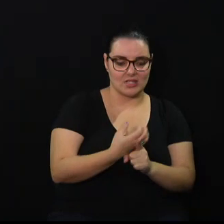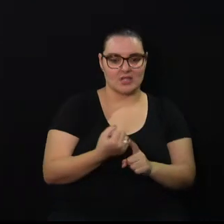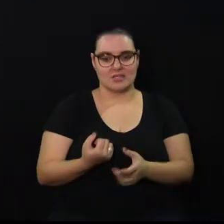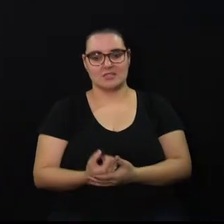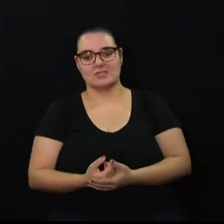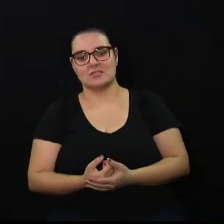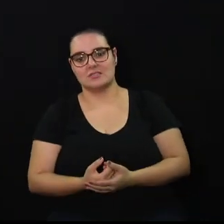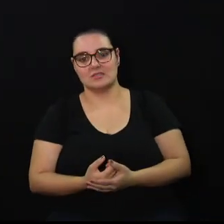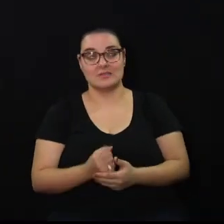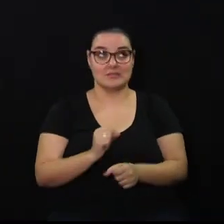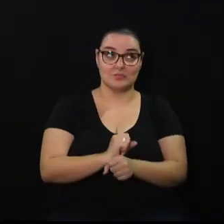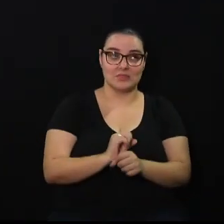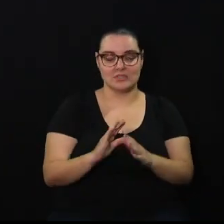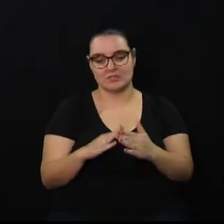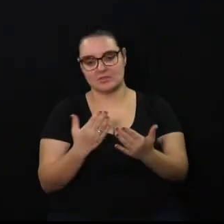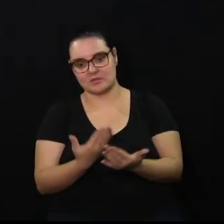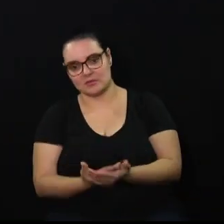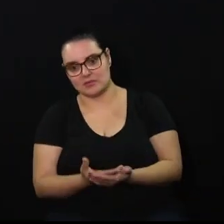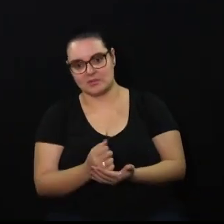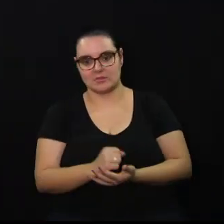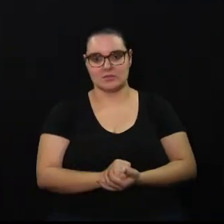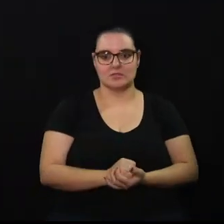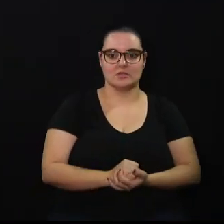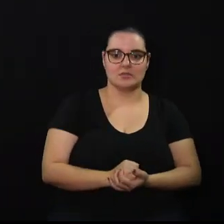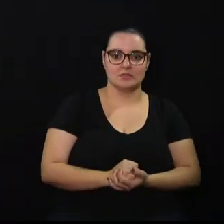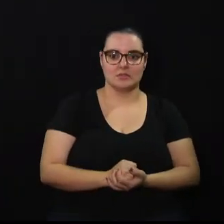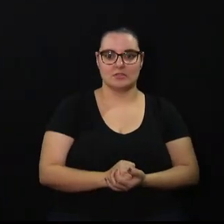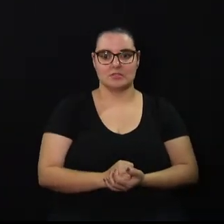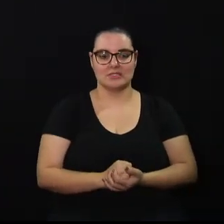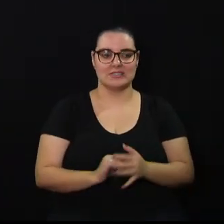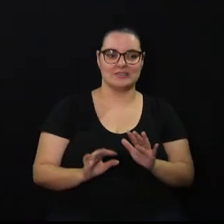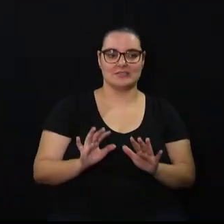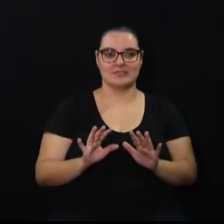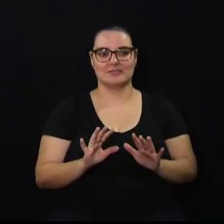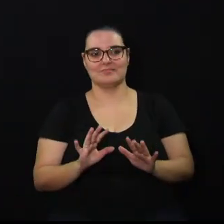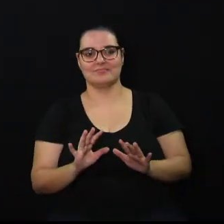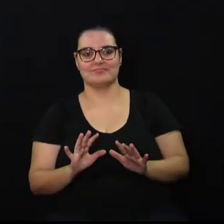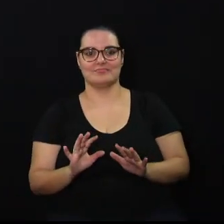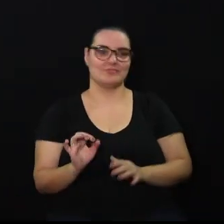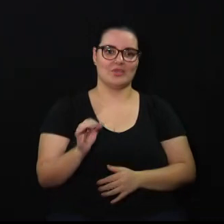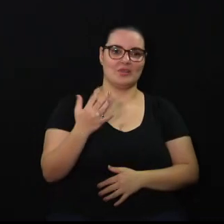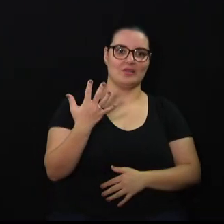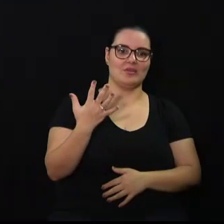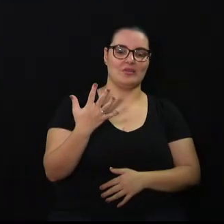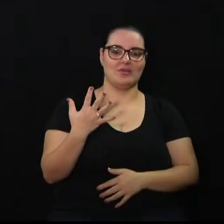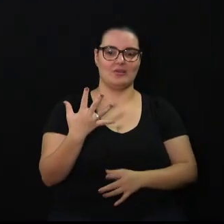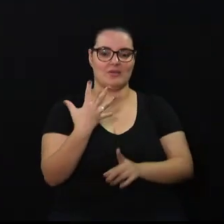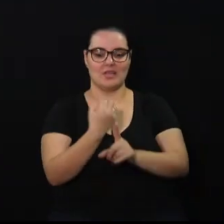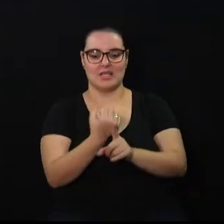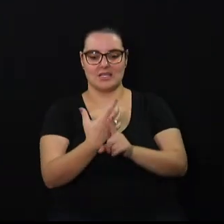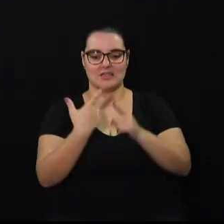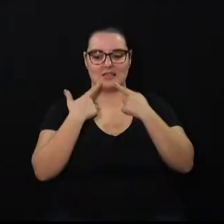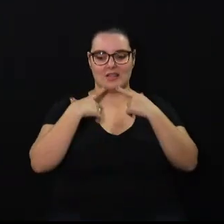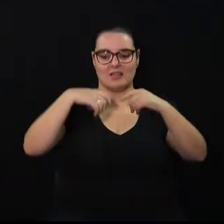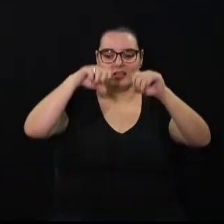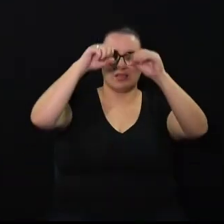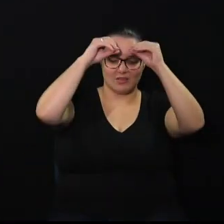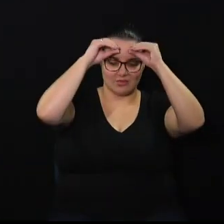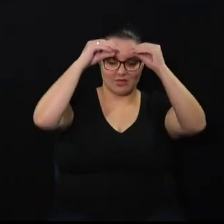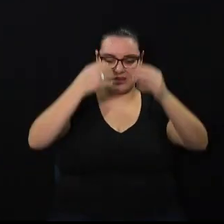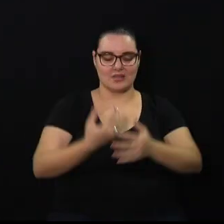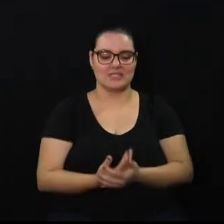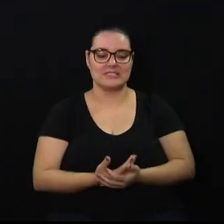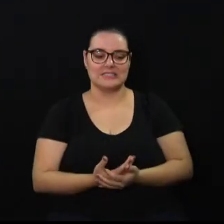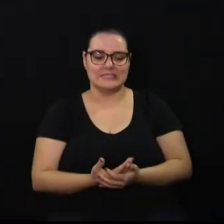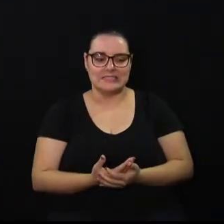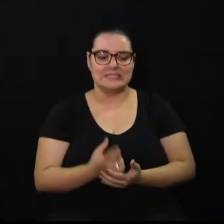escola mas isso acaba não acontecendo então é é muito difícil uma criança chega no consultório antes dos três anos